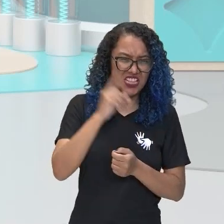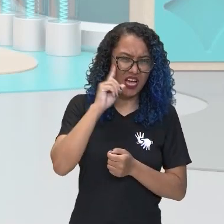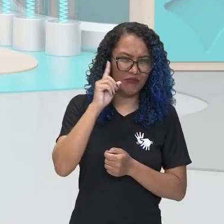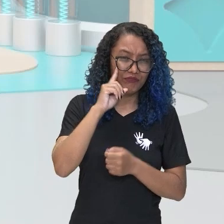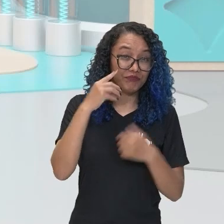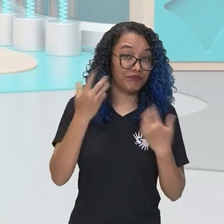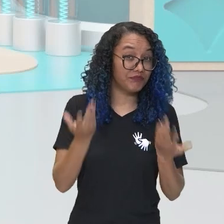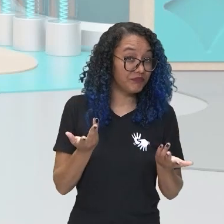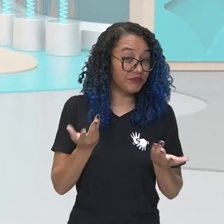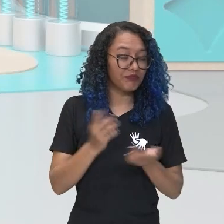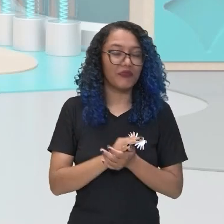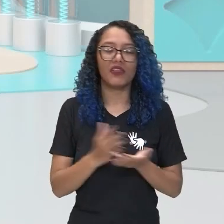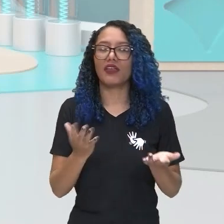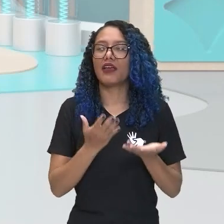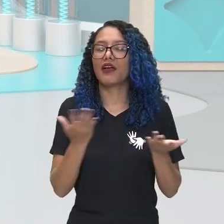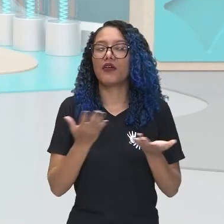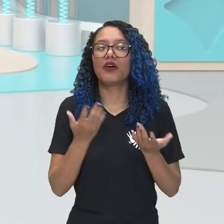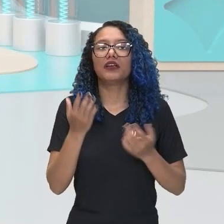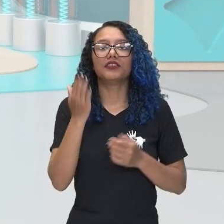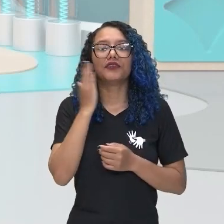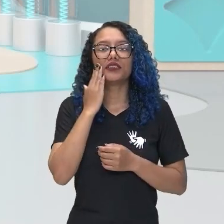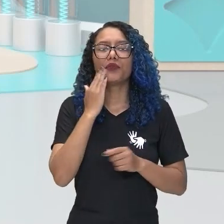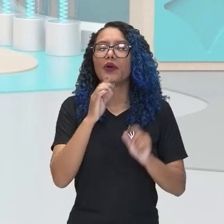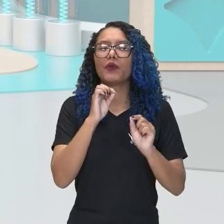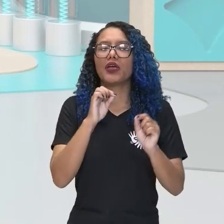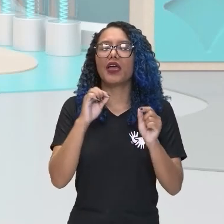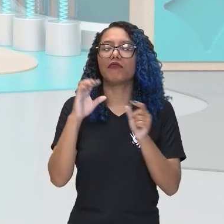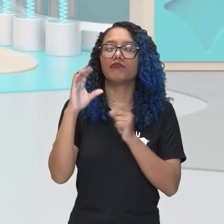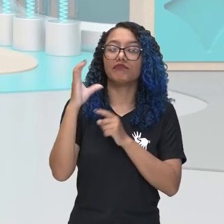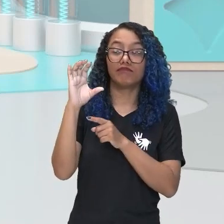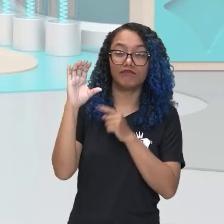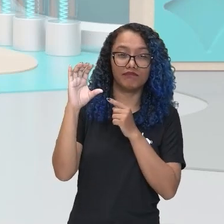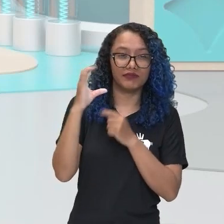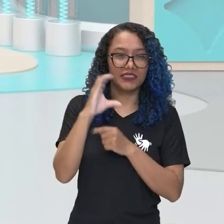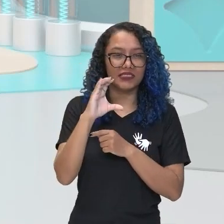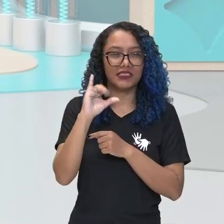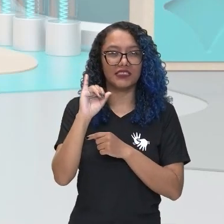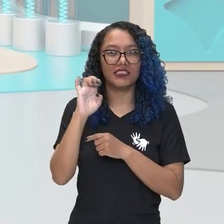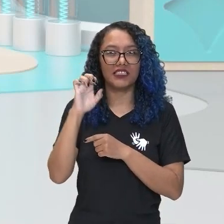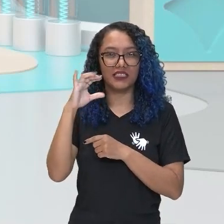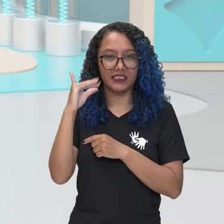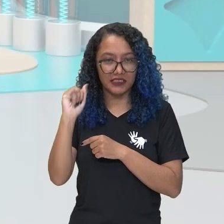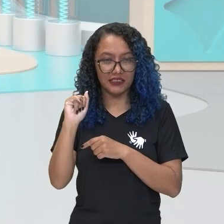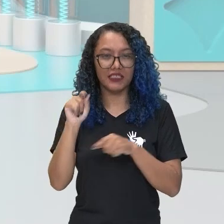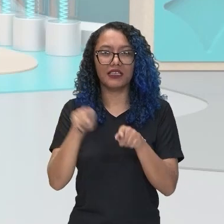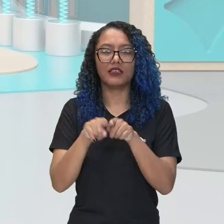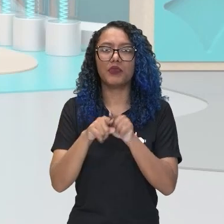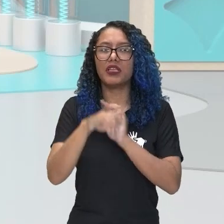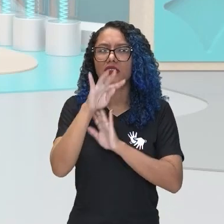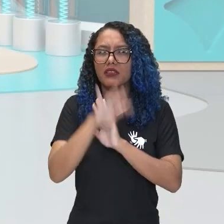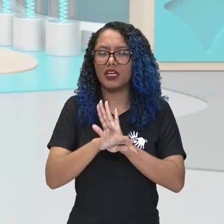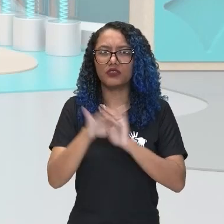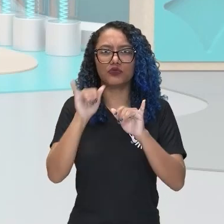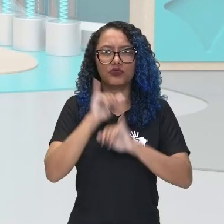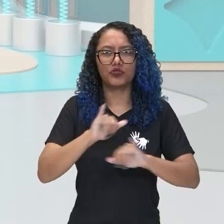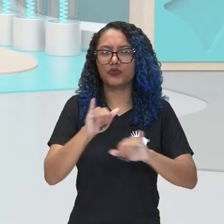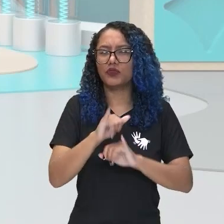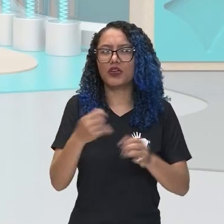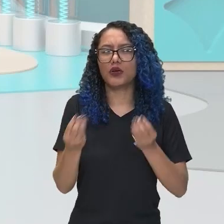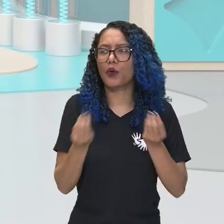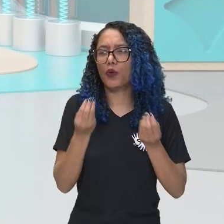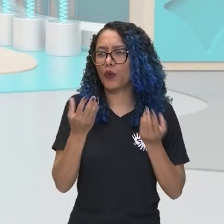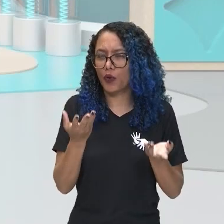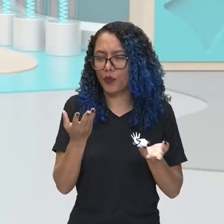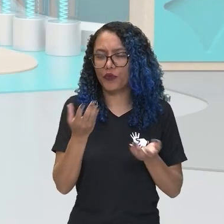saber o que é ciência, como se faz a divulgação desses textos, dessa divulgação de